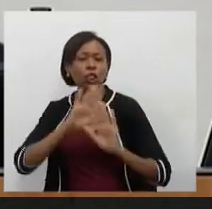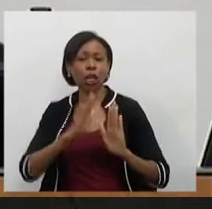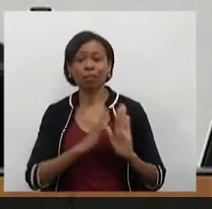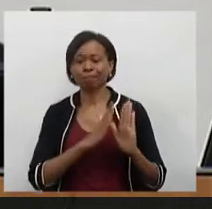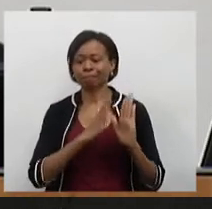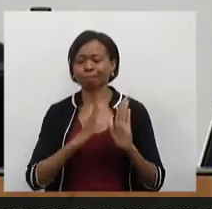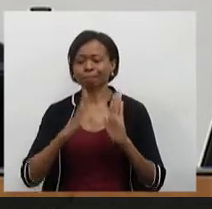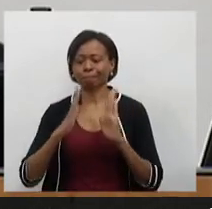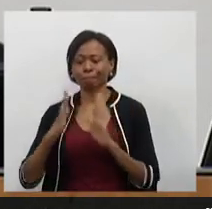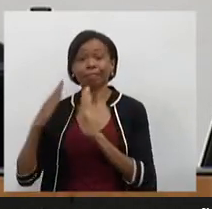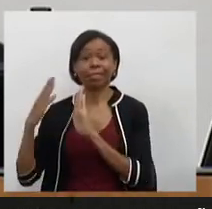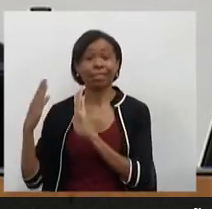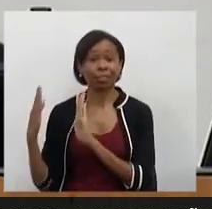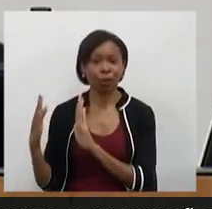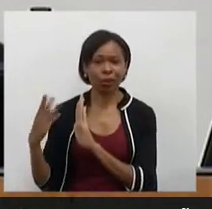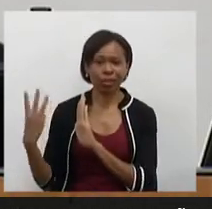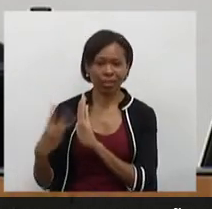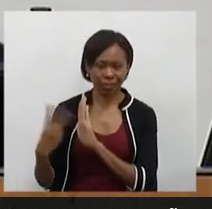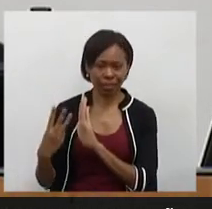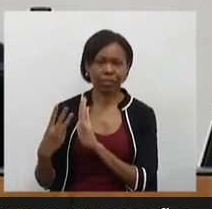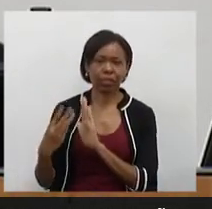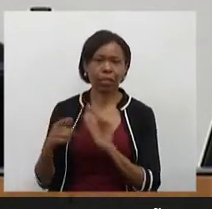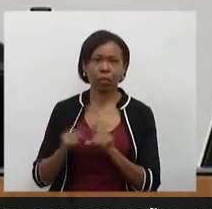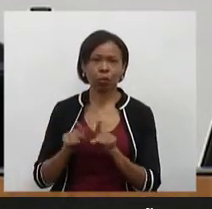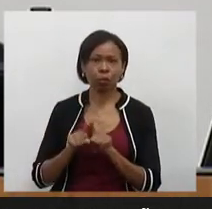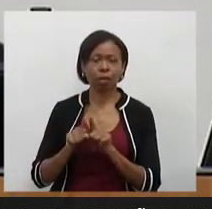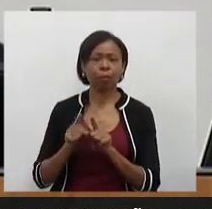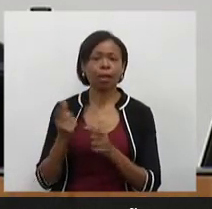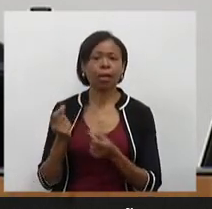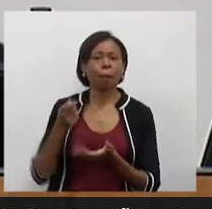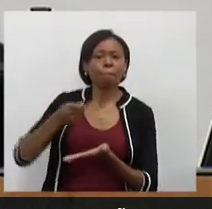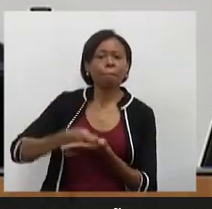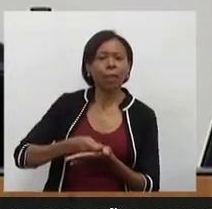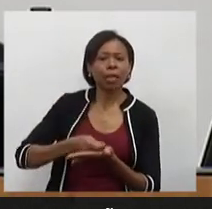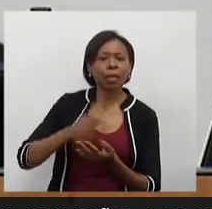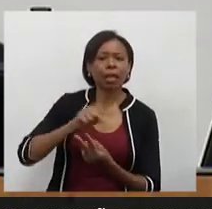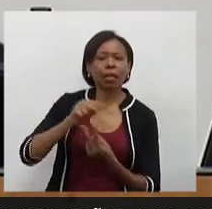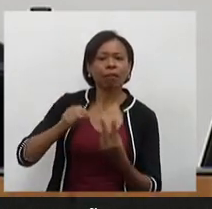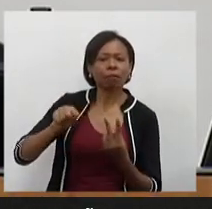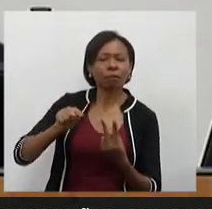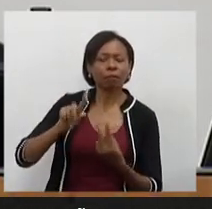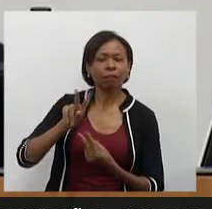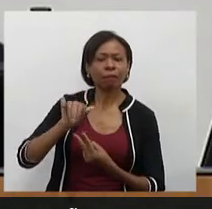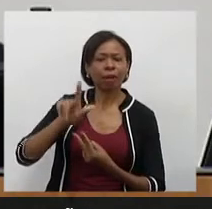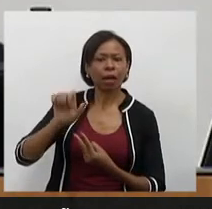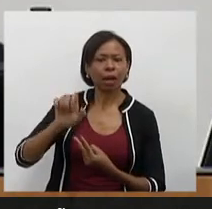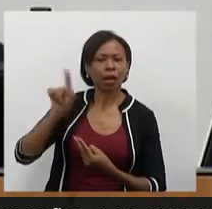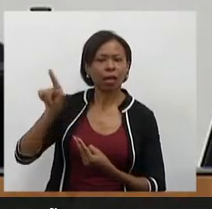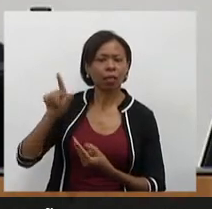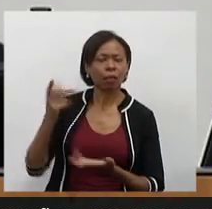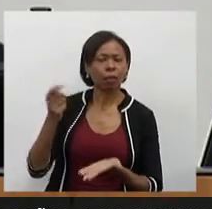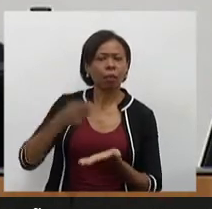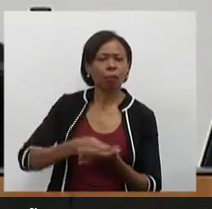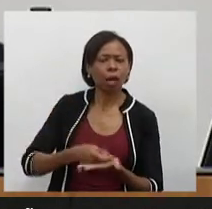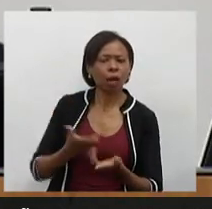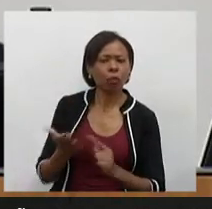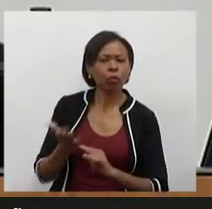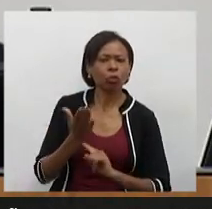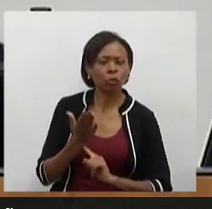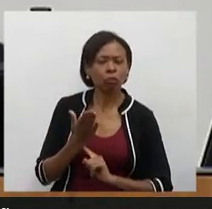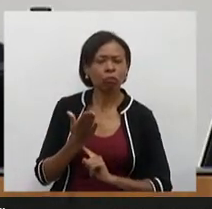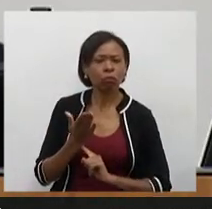pela Vale por desastre de Brumadinho. E aí ela pergunta: se tivermos notícias sobre isso, teremos um